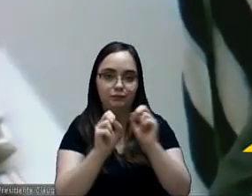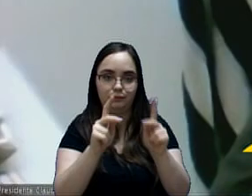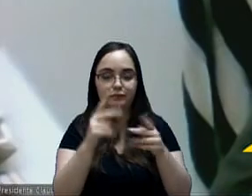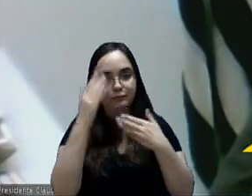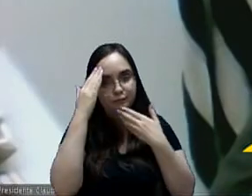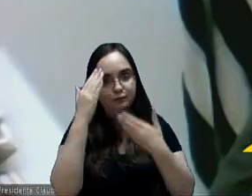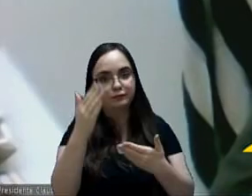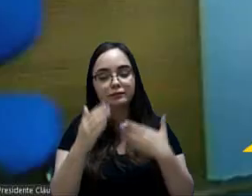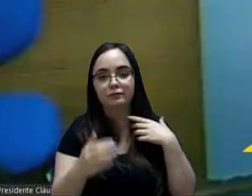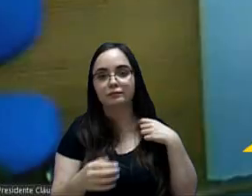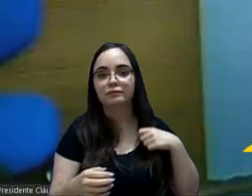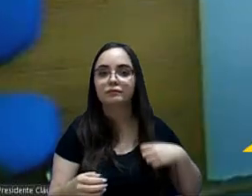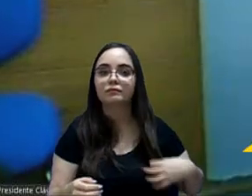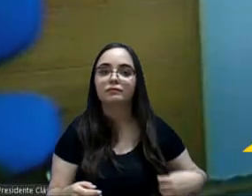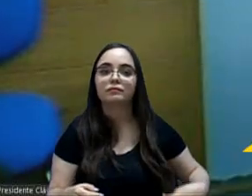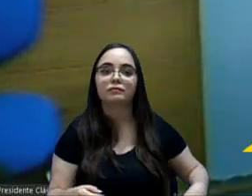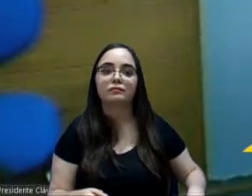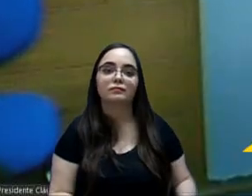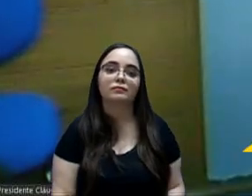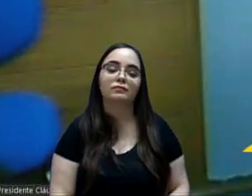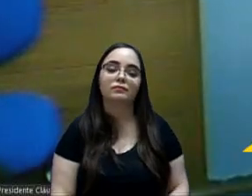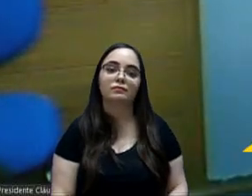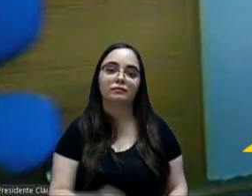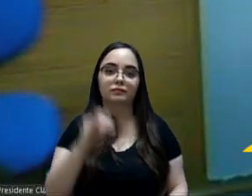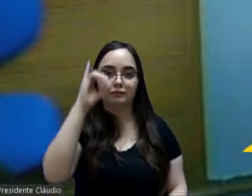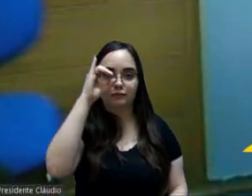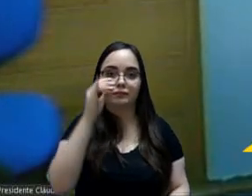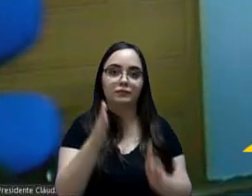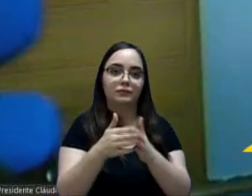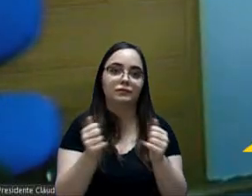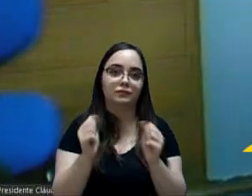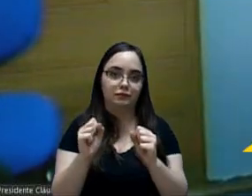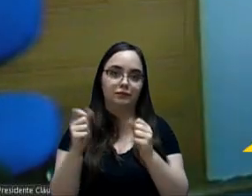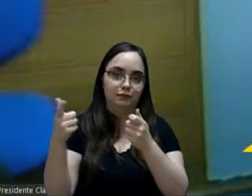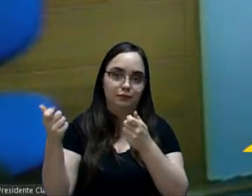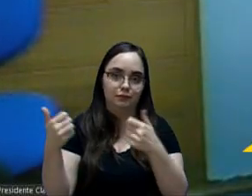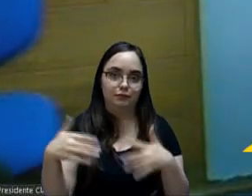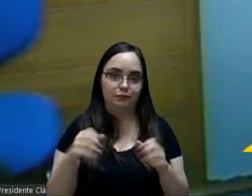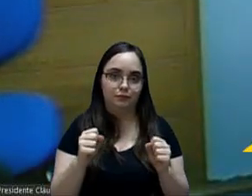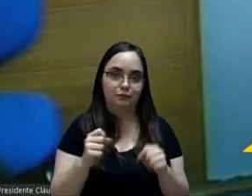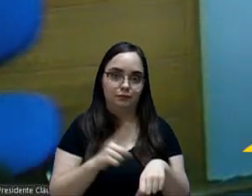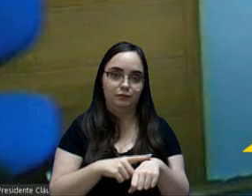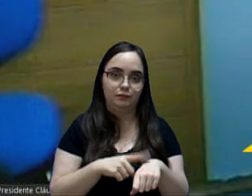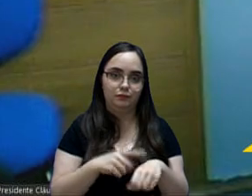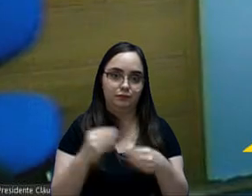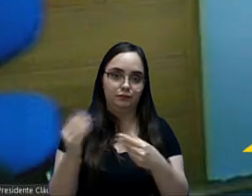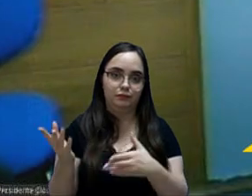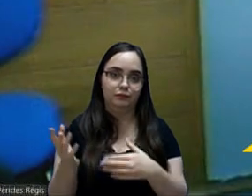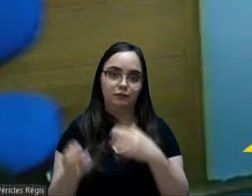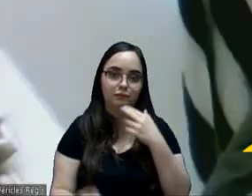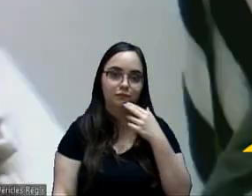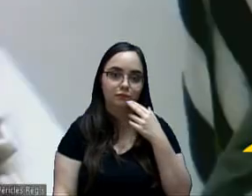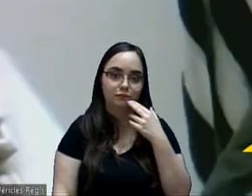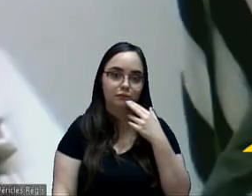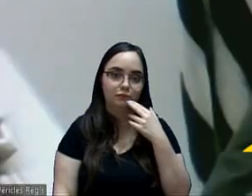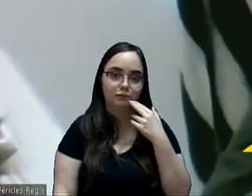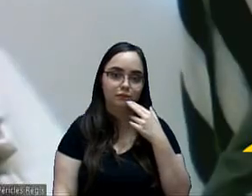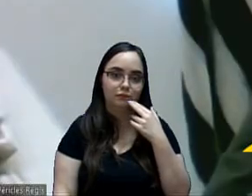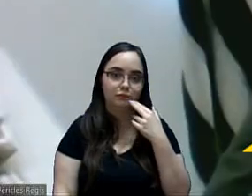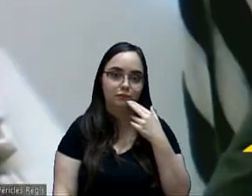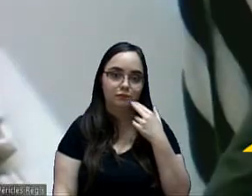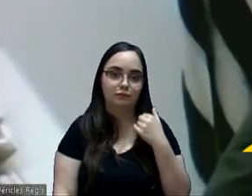Obrigado. Vereador, pera, a Yara está pedindo uma parte. Vossa Excelência cede para ela uma parte? Ela não tem tempo mais,